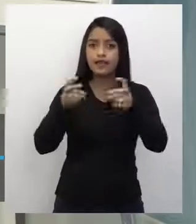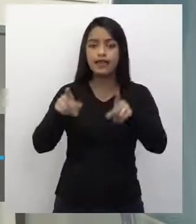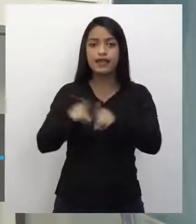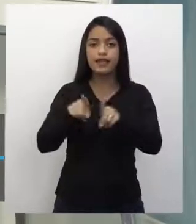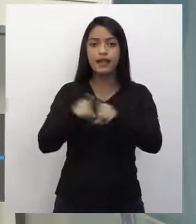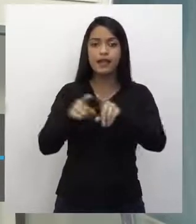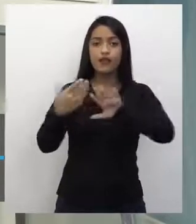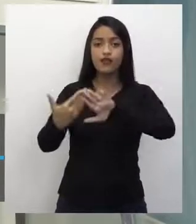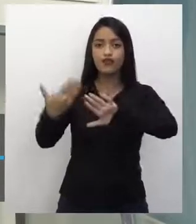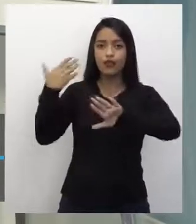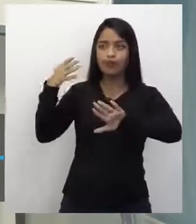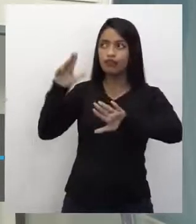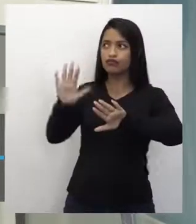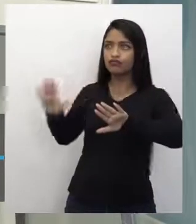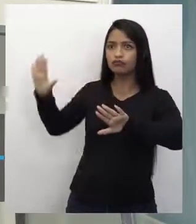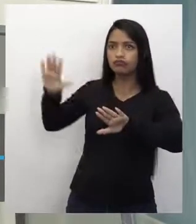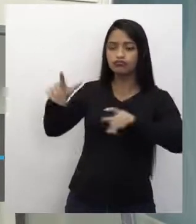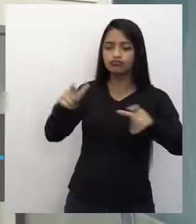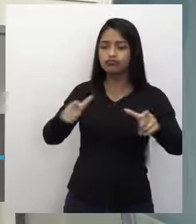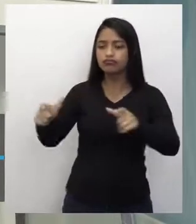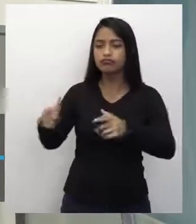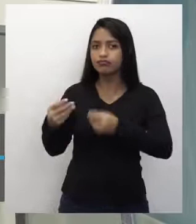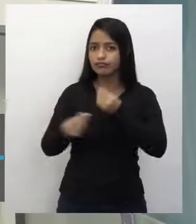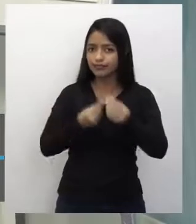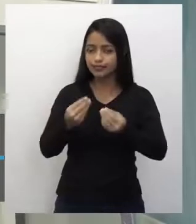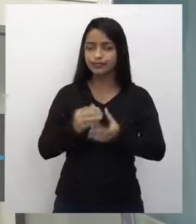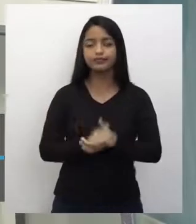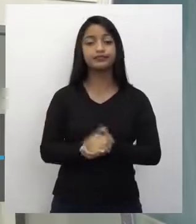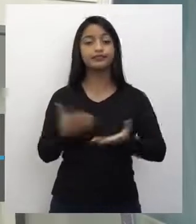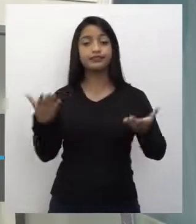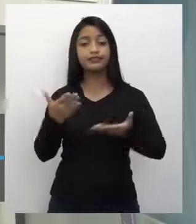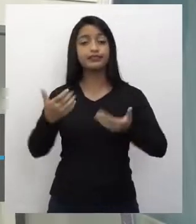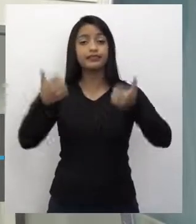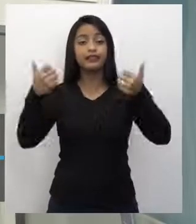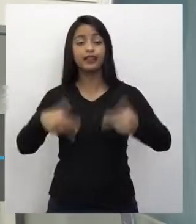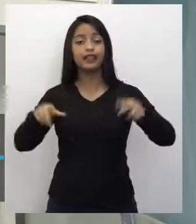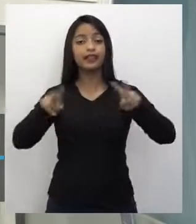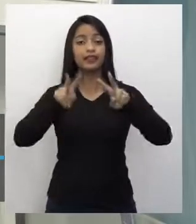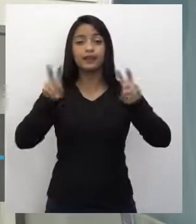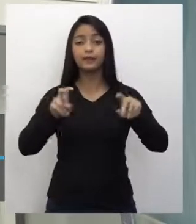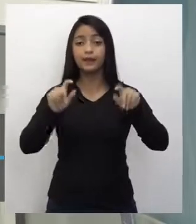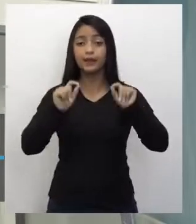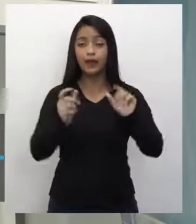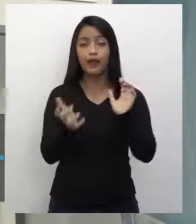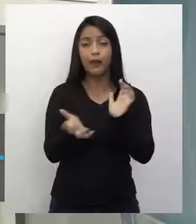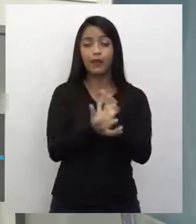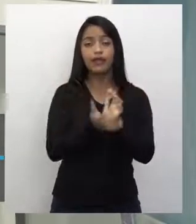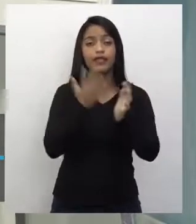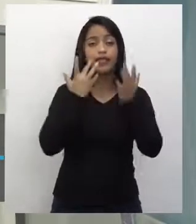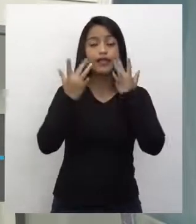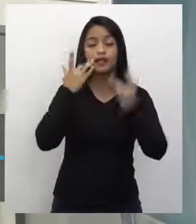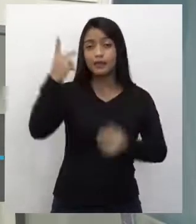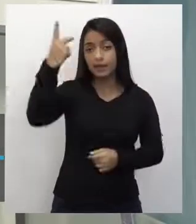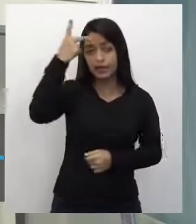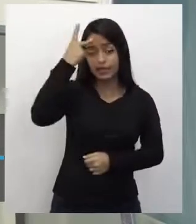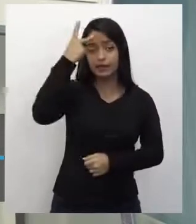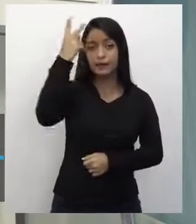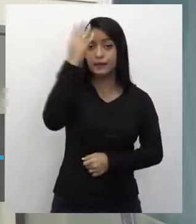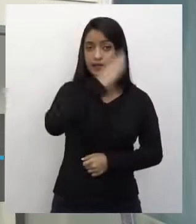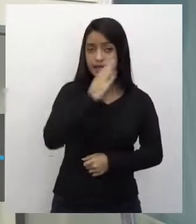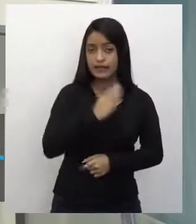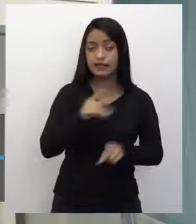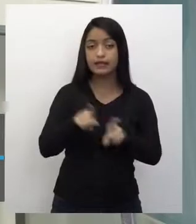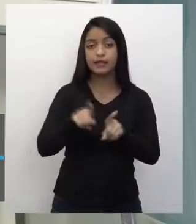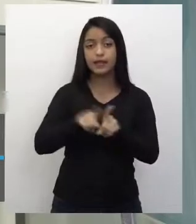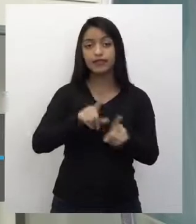gente ir conversando. Vamos falar um pouquinho agora sobre as companhias de teatro paulistas, brasileiras e internacionais. Eu vou